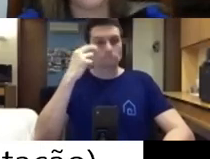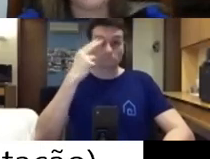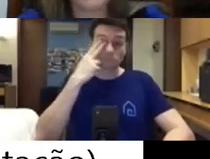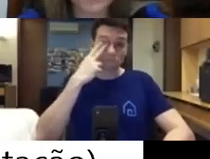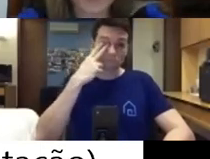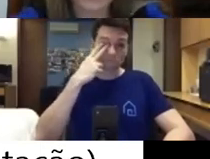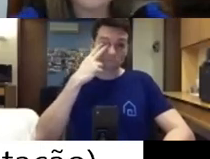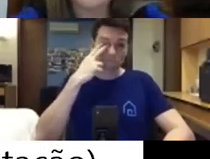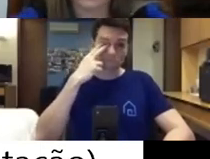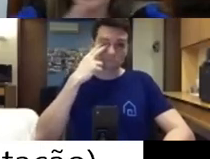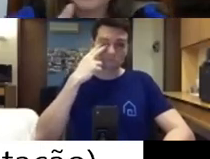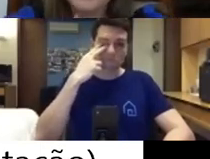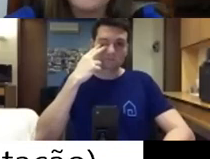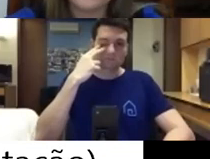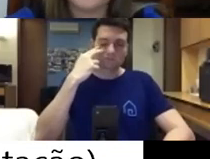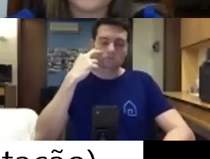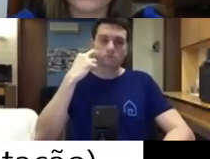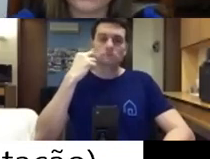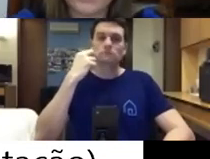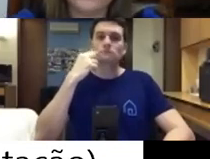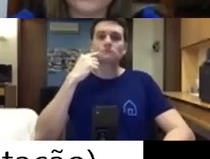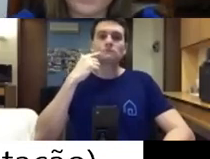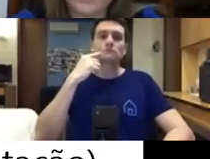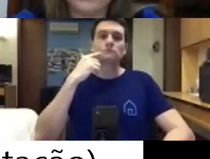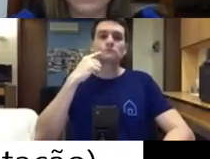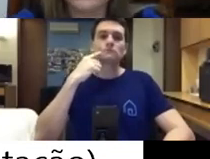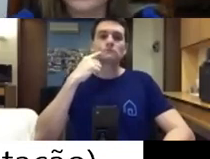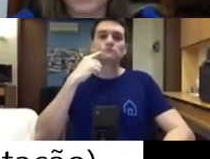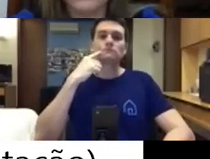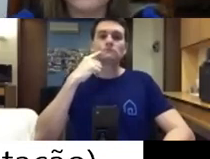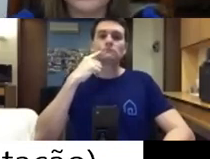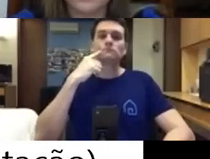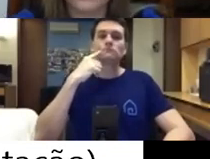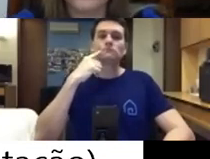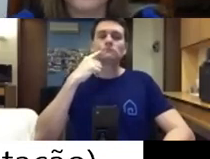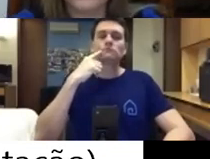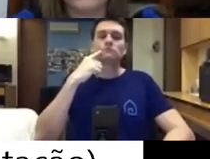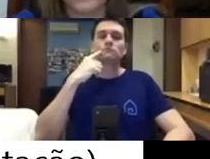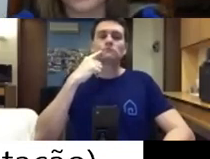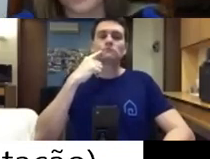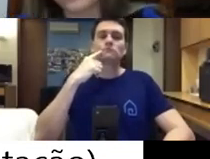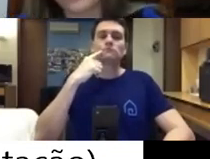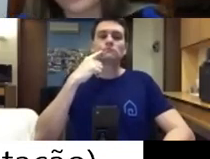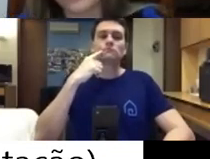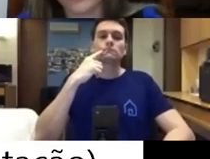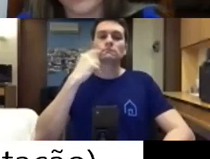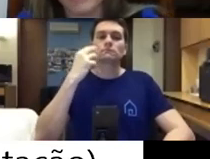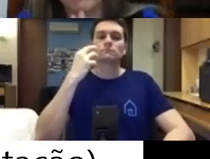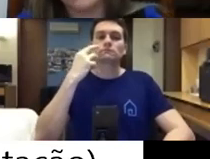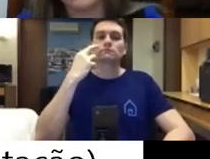concreto. Outro problema que nós podemos ter no concreto é o hidróxido de cálcio, né, que é um outro produto